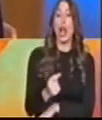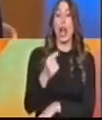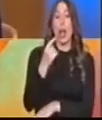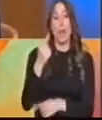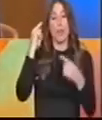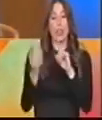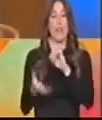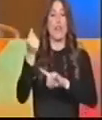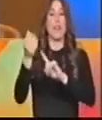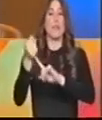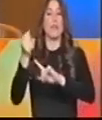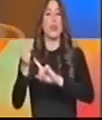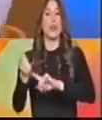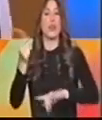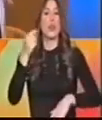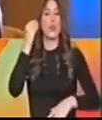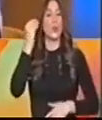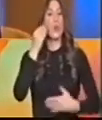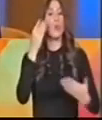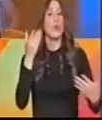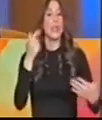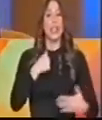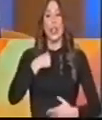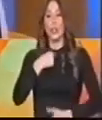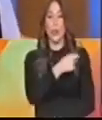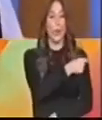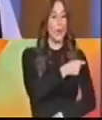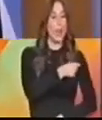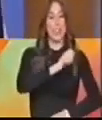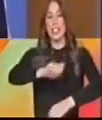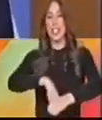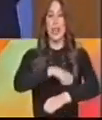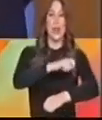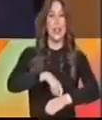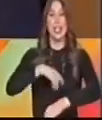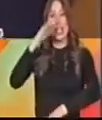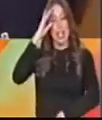mais ou menos como... Eu sou o mestre da colina...